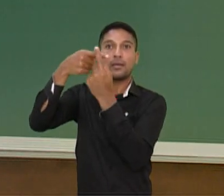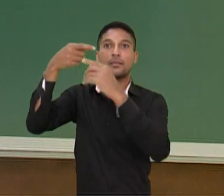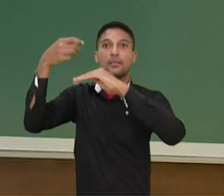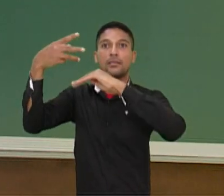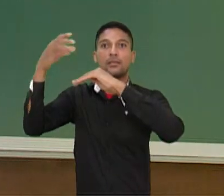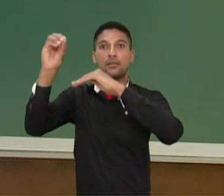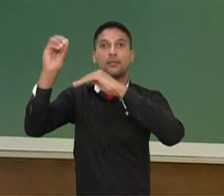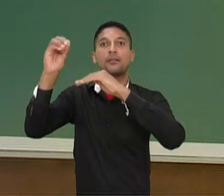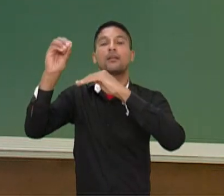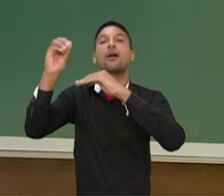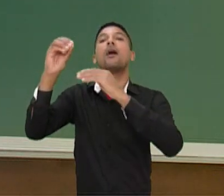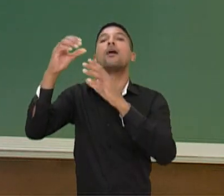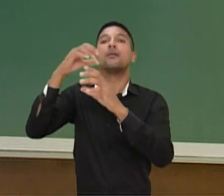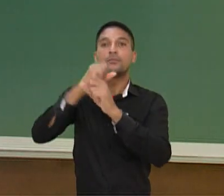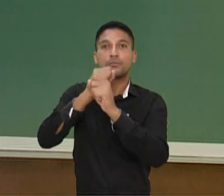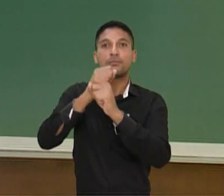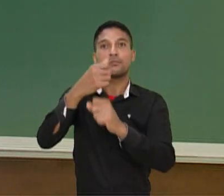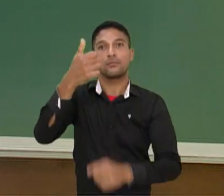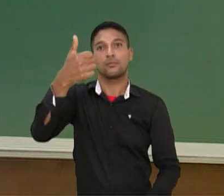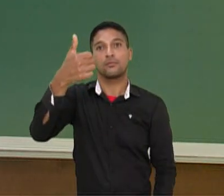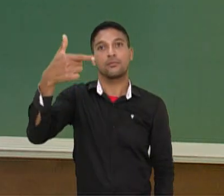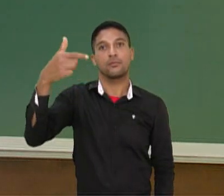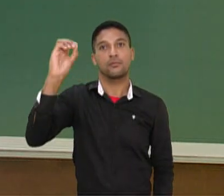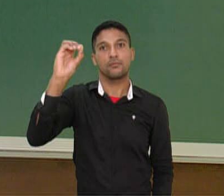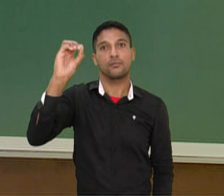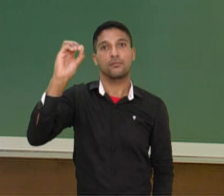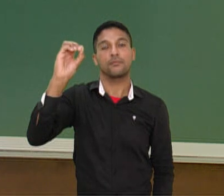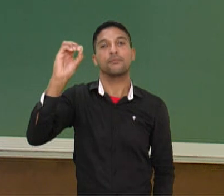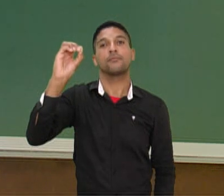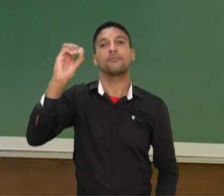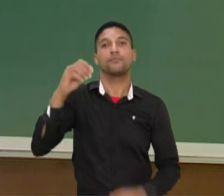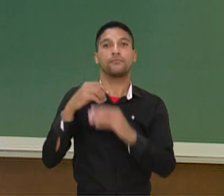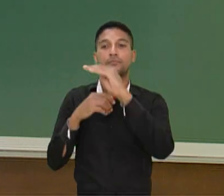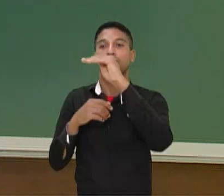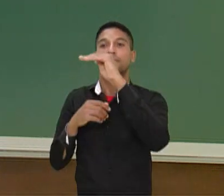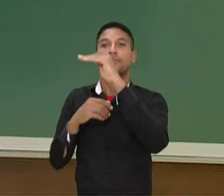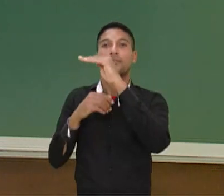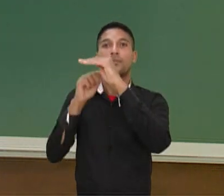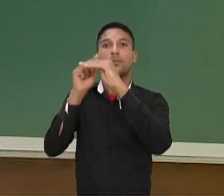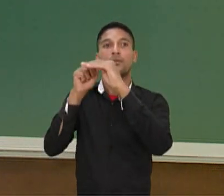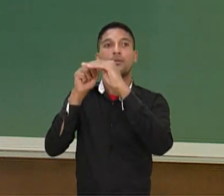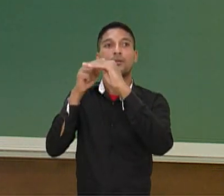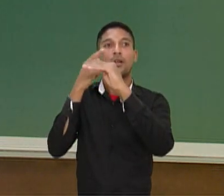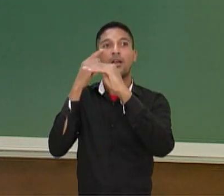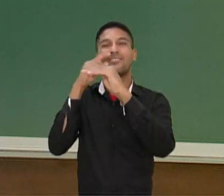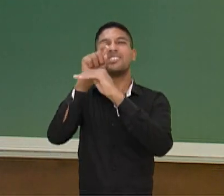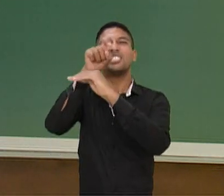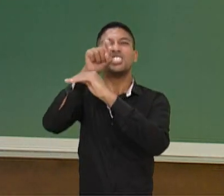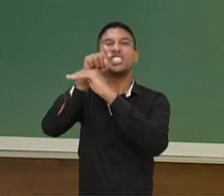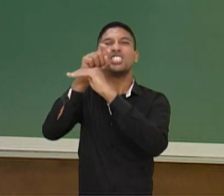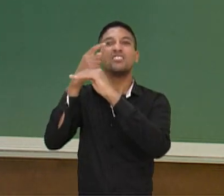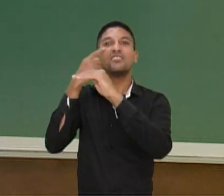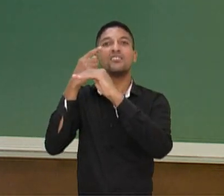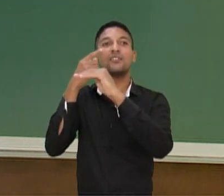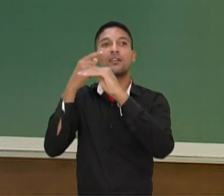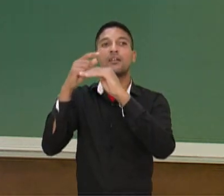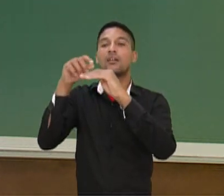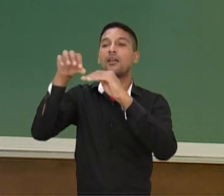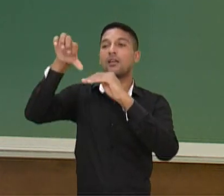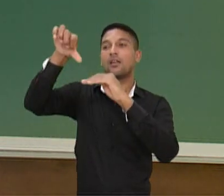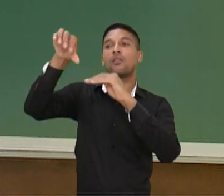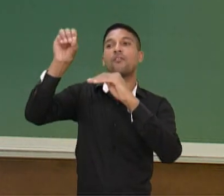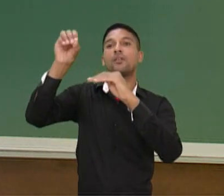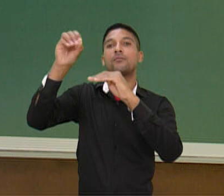mais 30, 120 graus. E esse aqui do cantinho esquerdo era só o x, né? Então, o x é